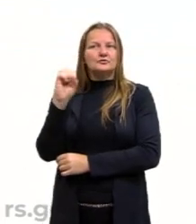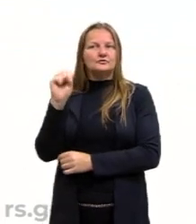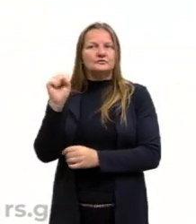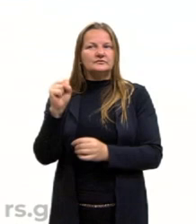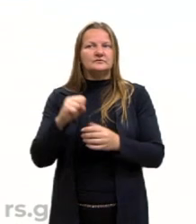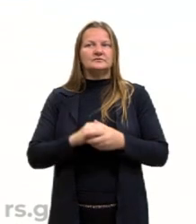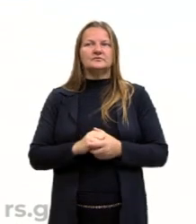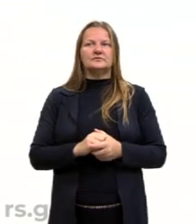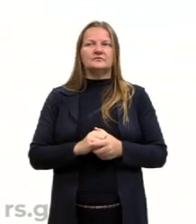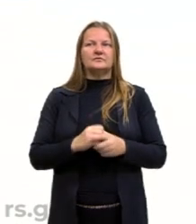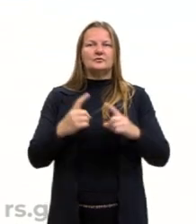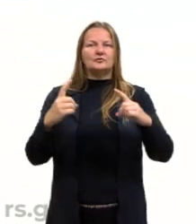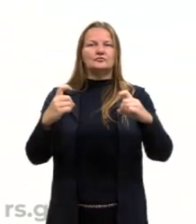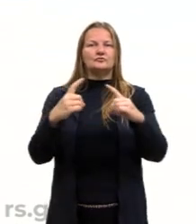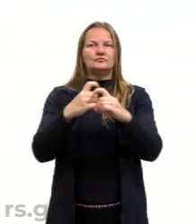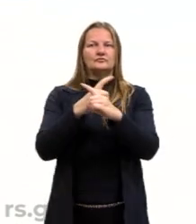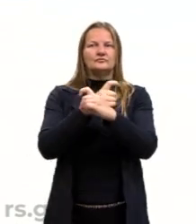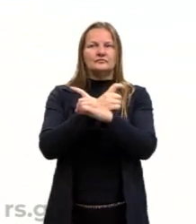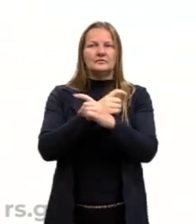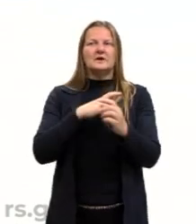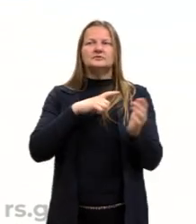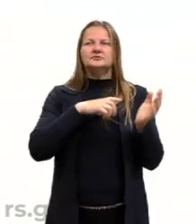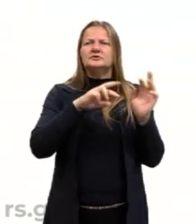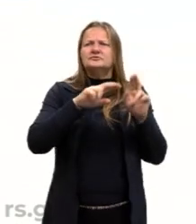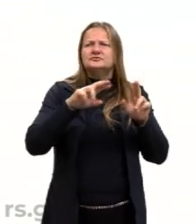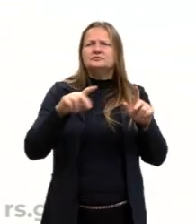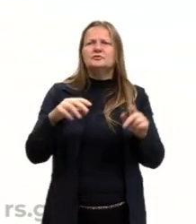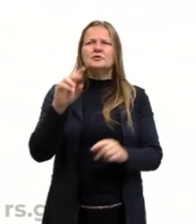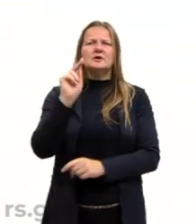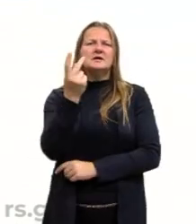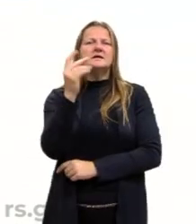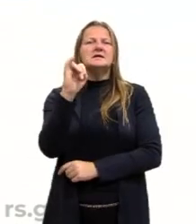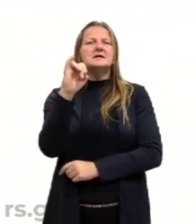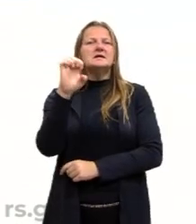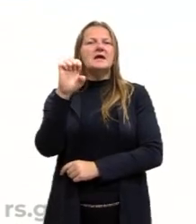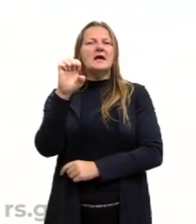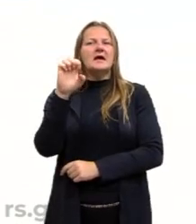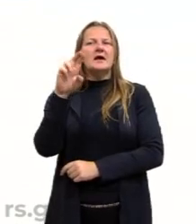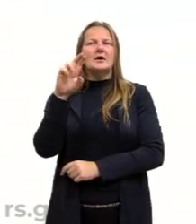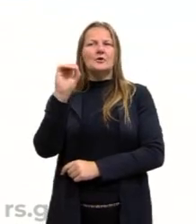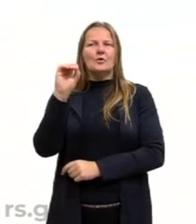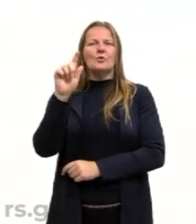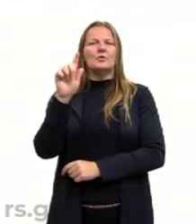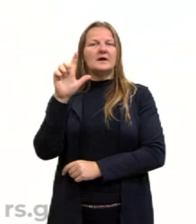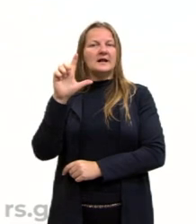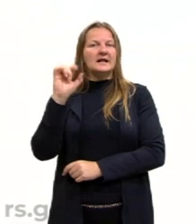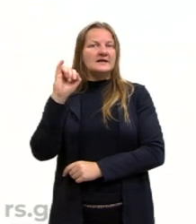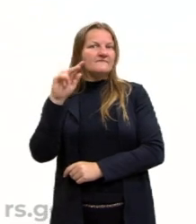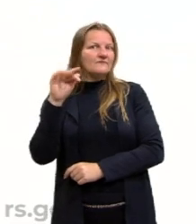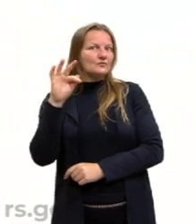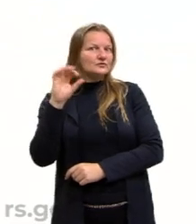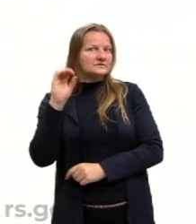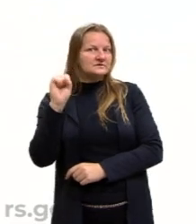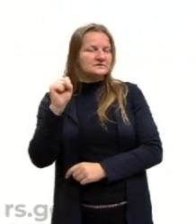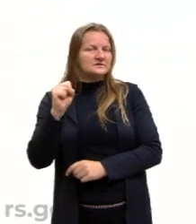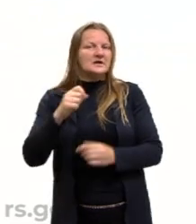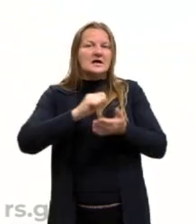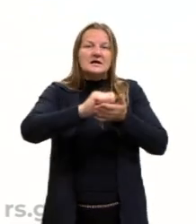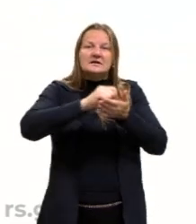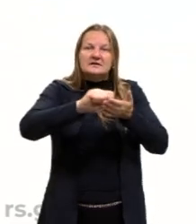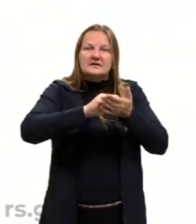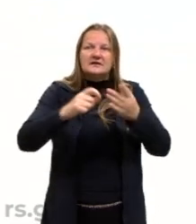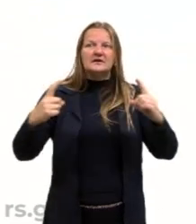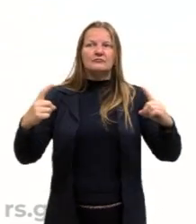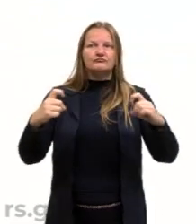os vieram vieram grifos para escrita cuneiforme né então em um Primeiro Registro no que a gente conhece